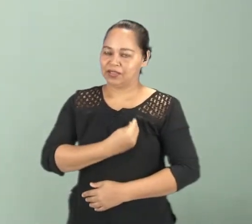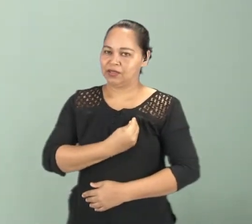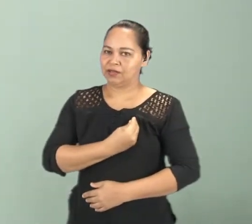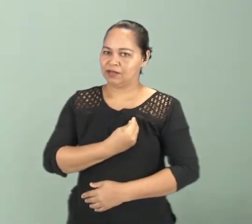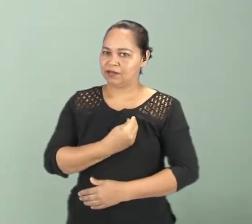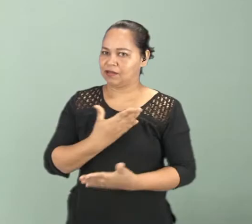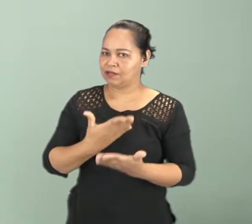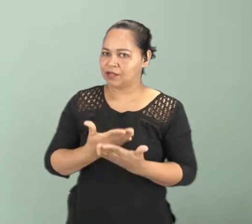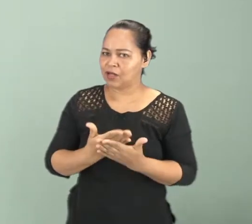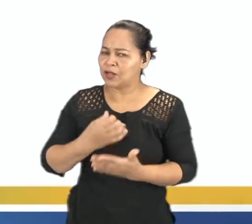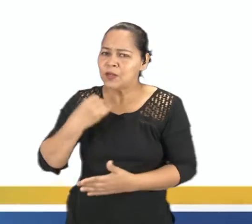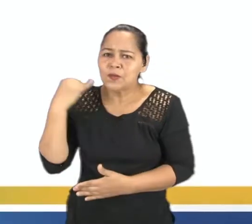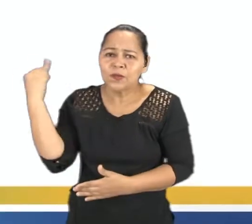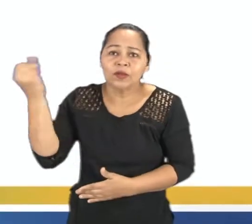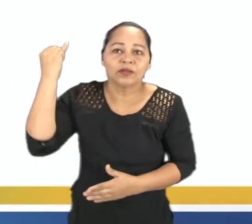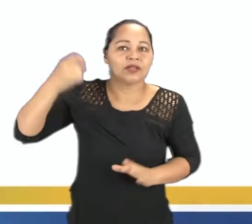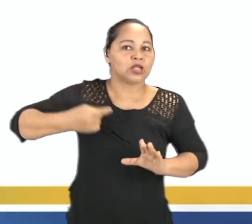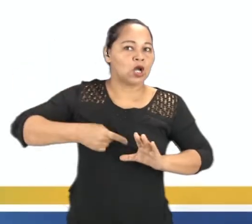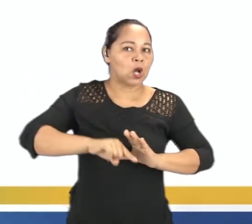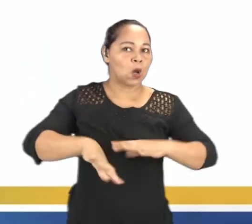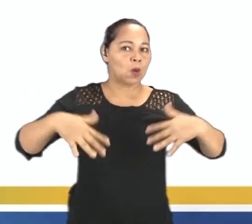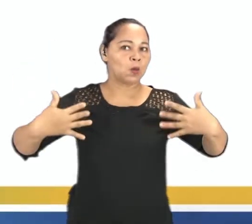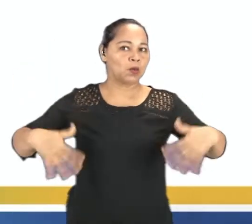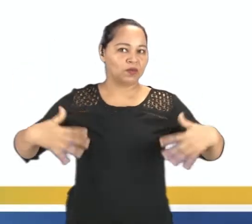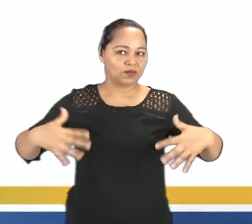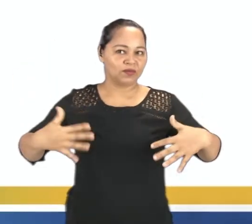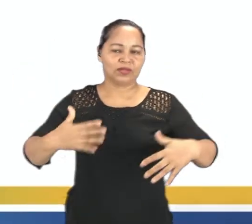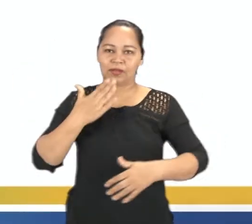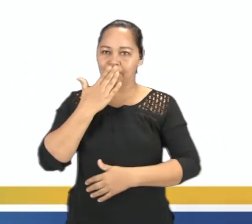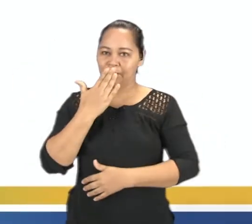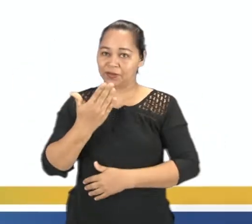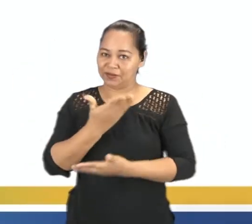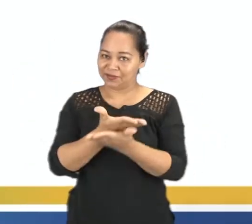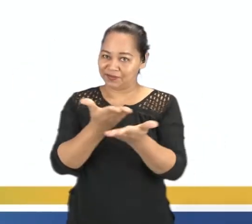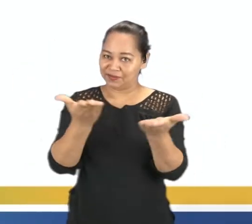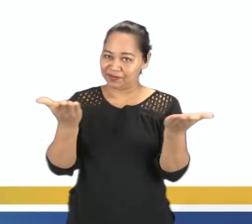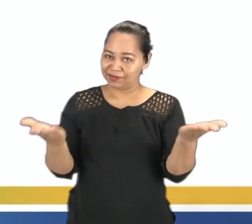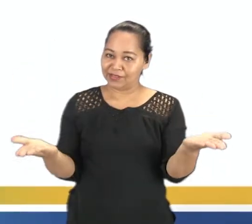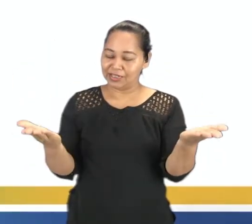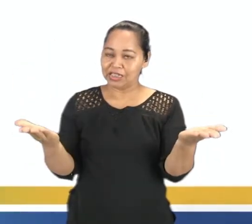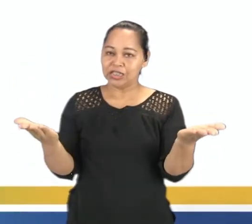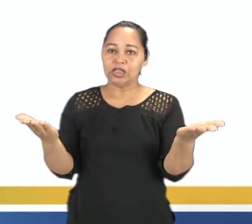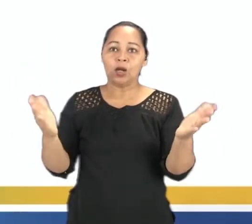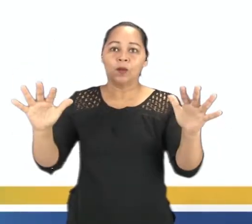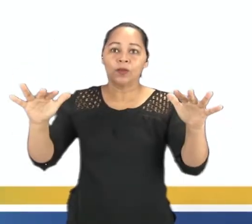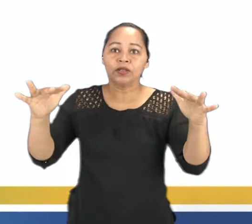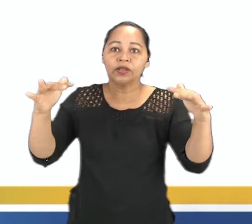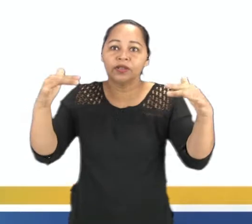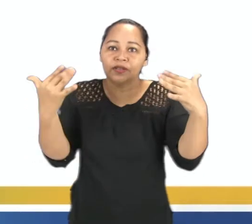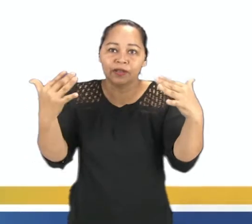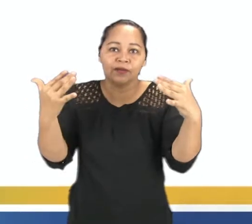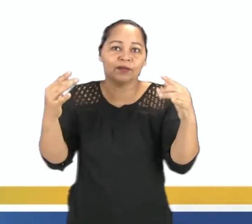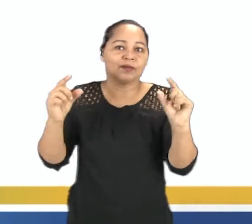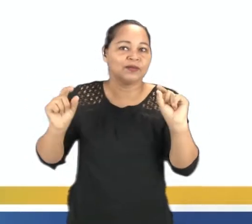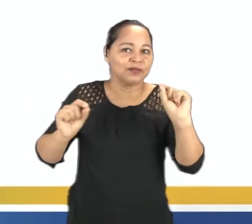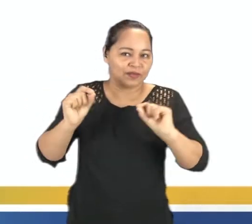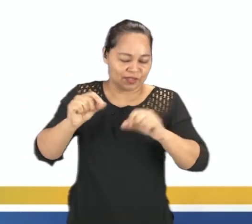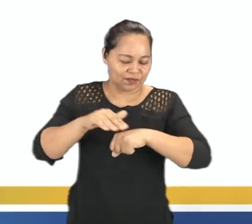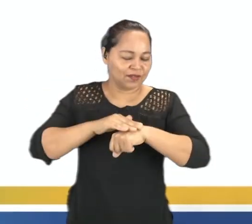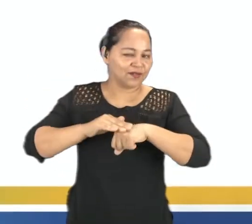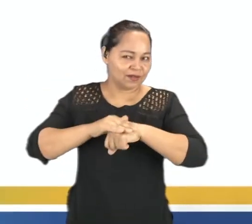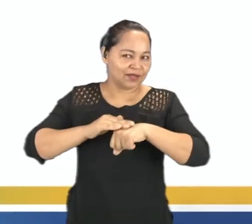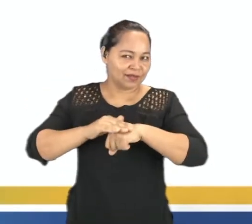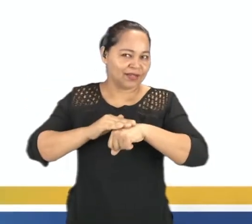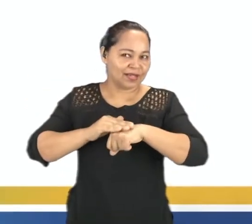muito importante, muito profunda e peço para vocês uma atenção do que a gente vai conversar hoje, tá